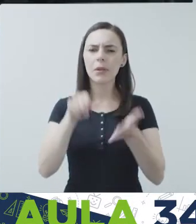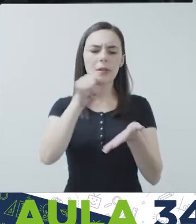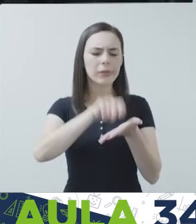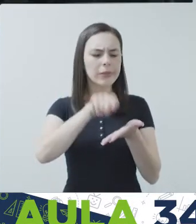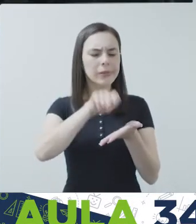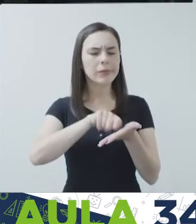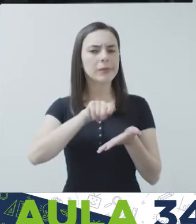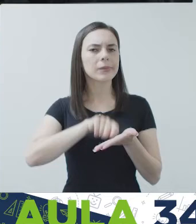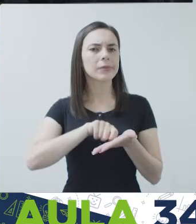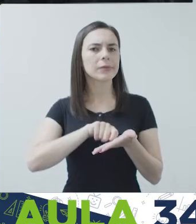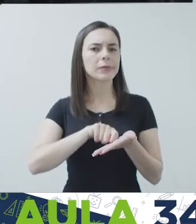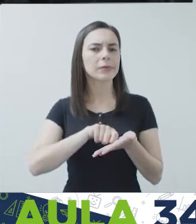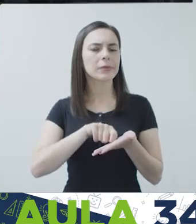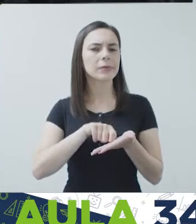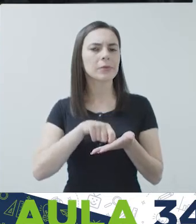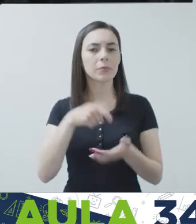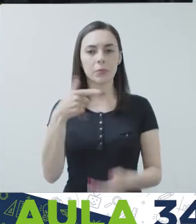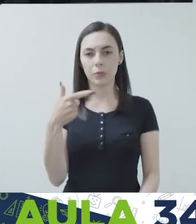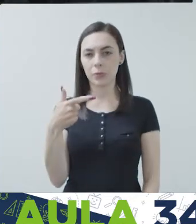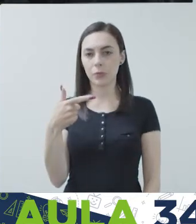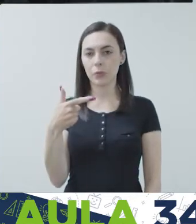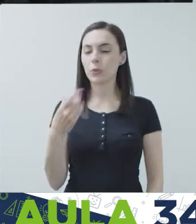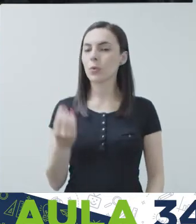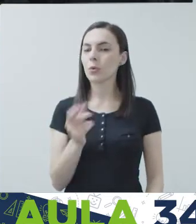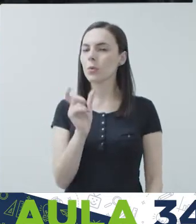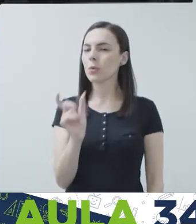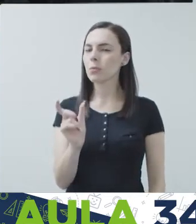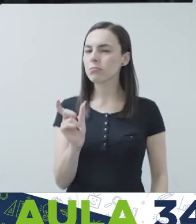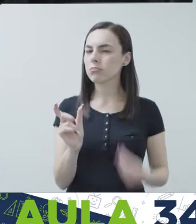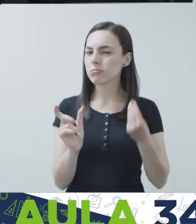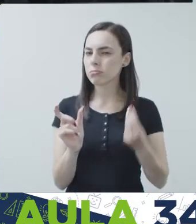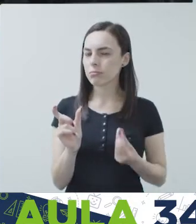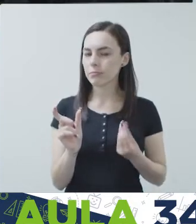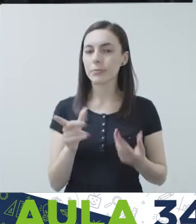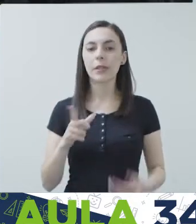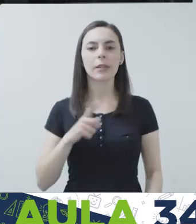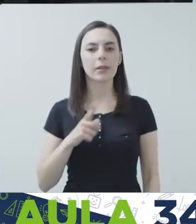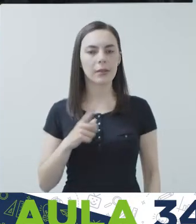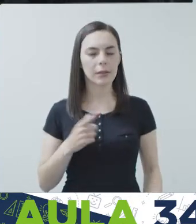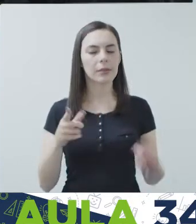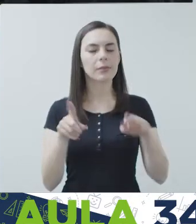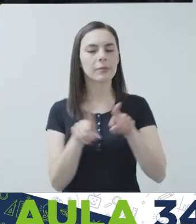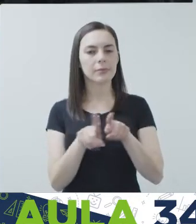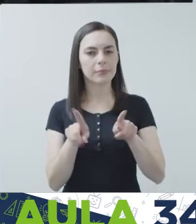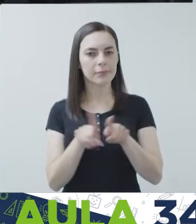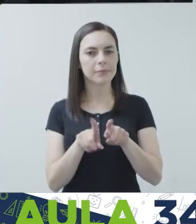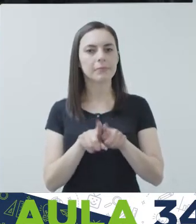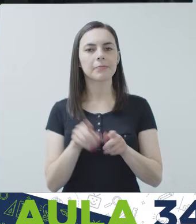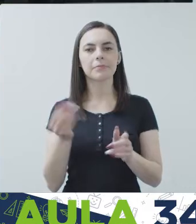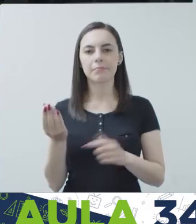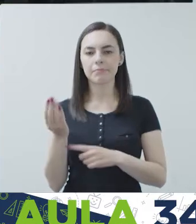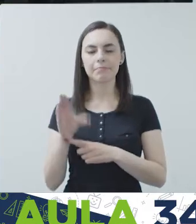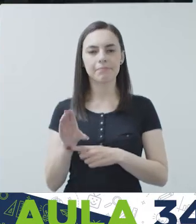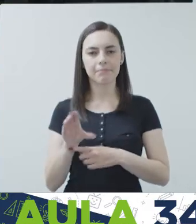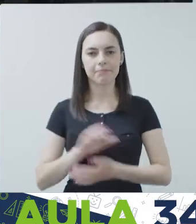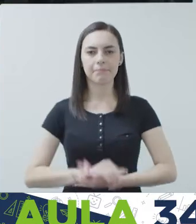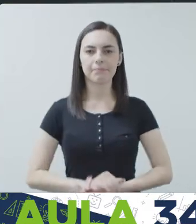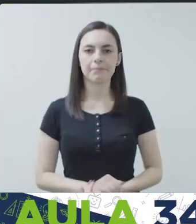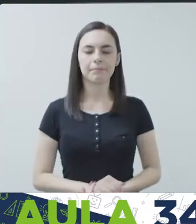escreve 2? Eu trouxe aqui para a gente também colocar.